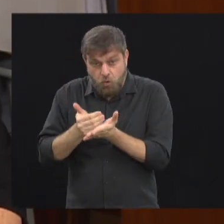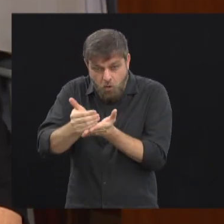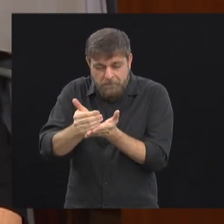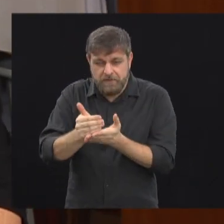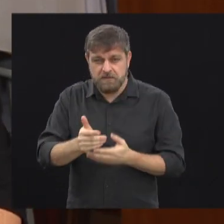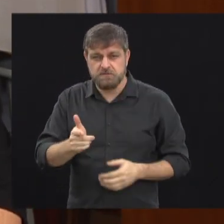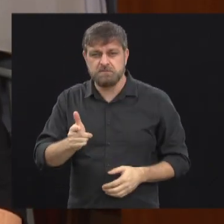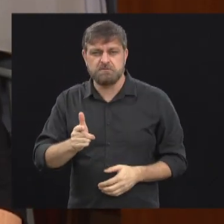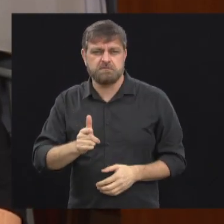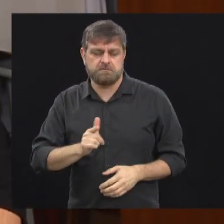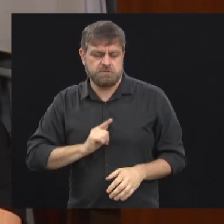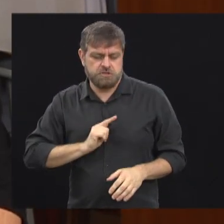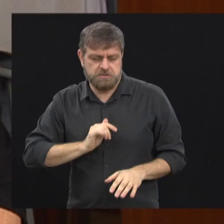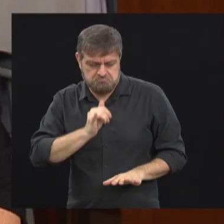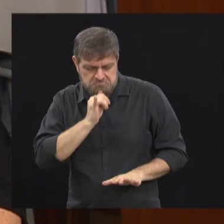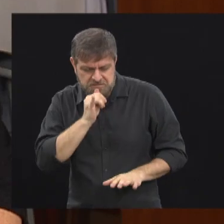início,